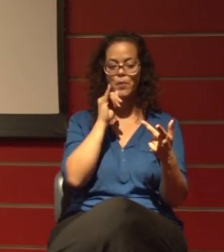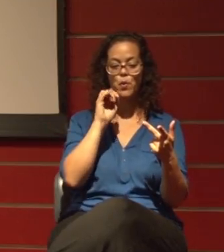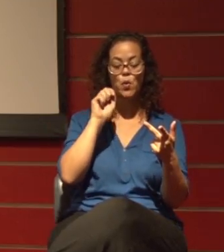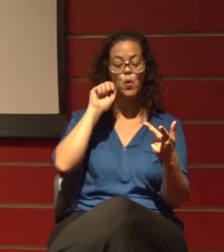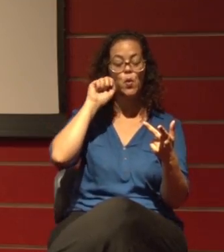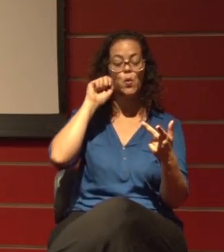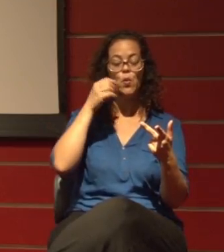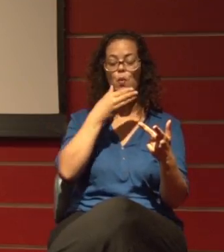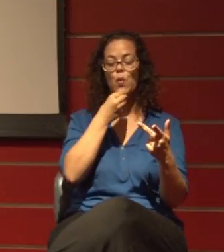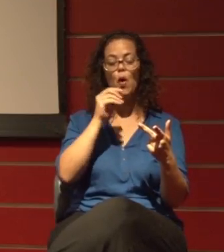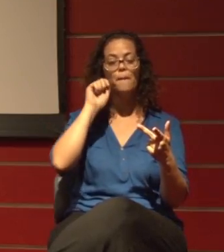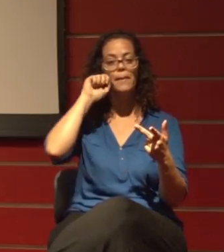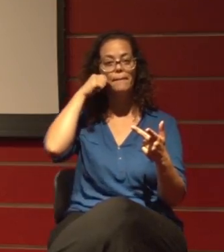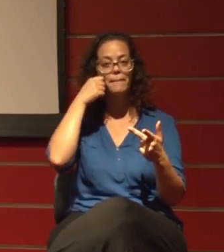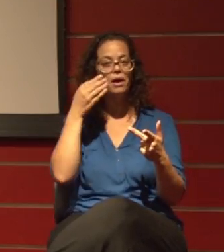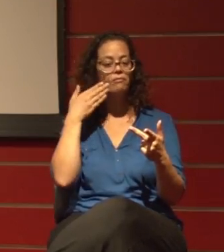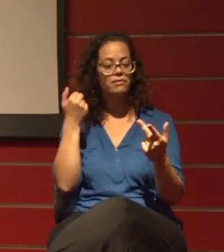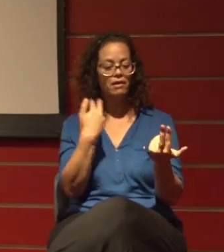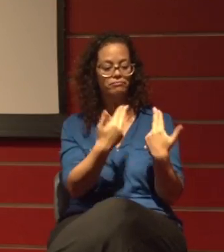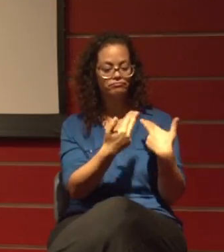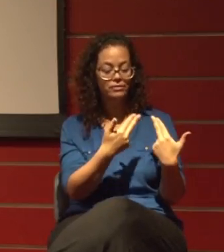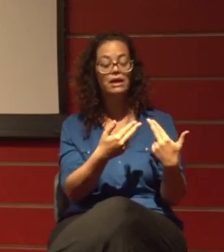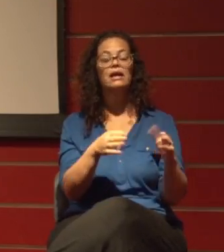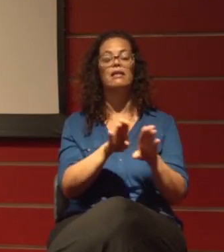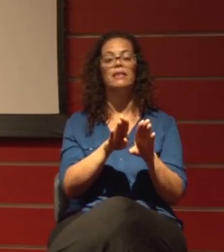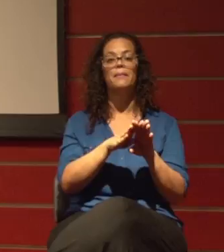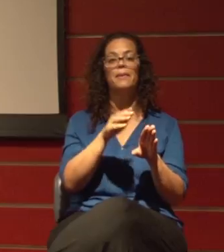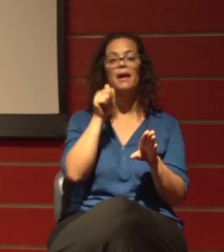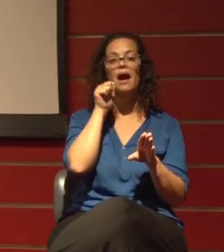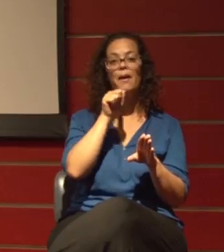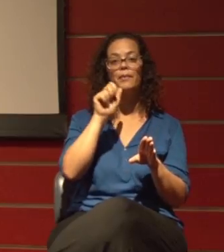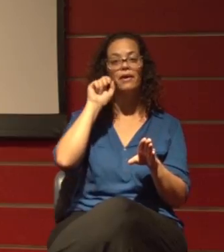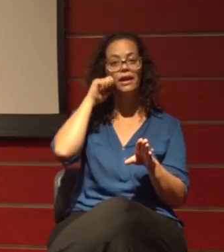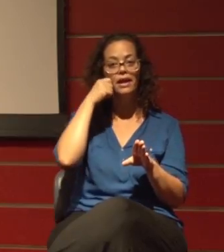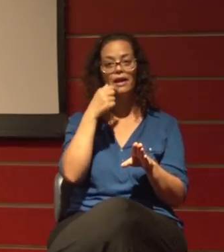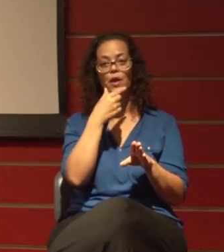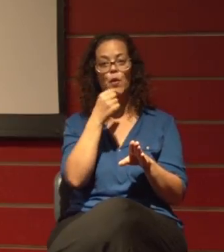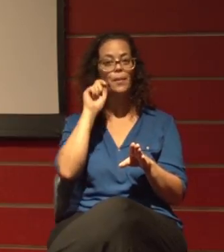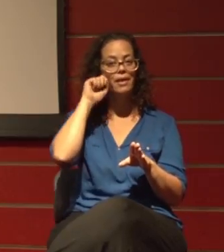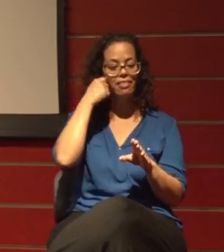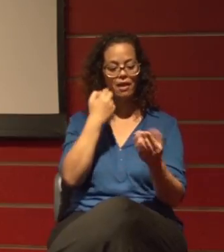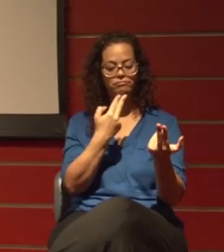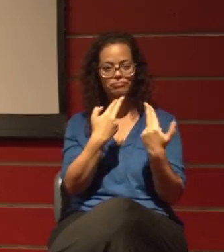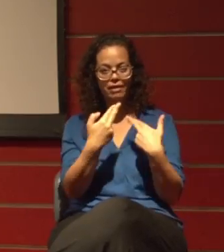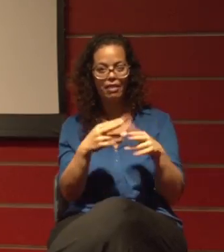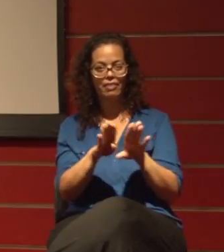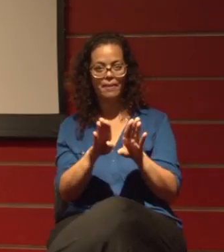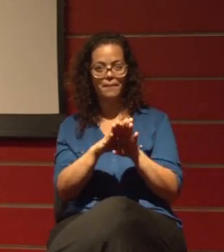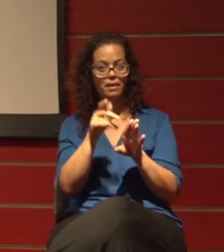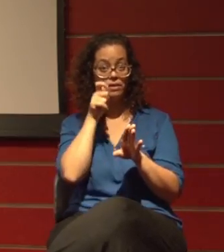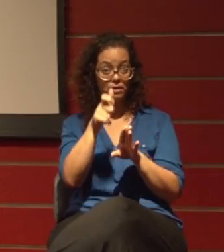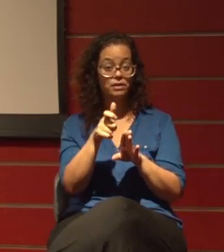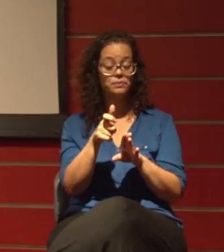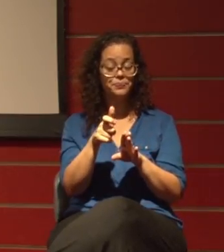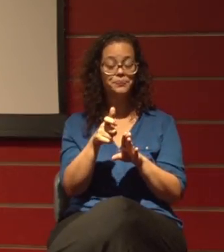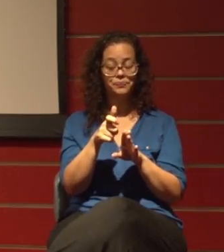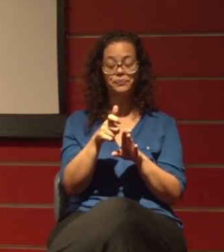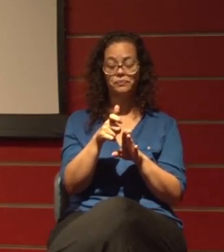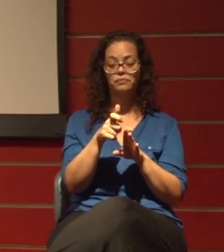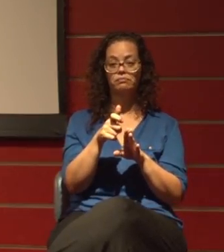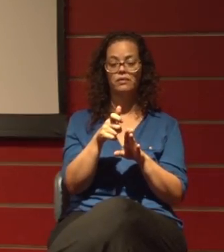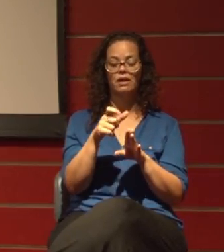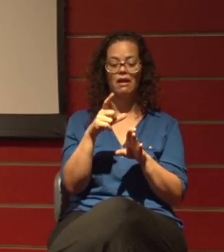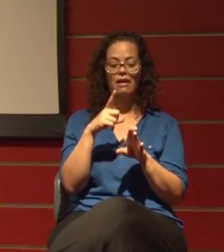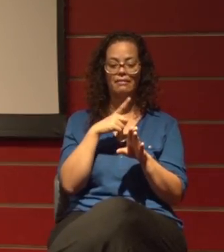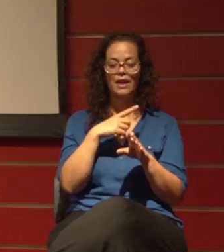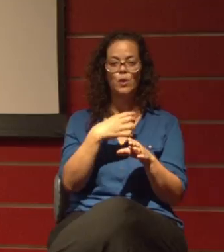negro e da mulher negra com o homem negro né é uma eh eu acho que que tratam-se de maneiras